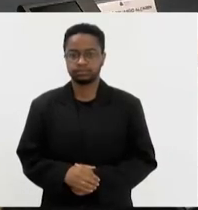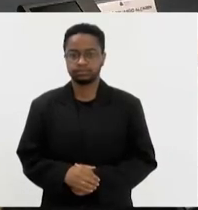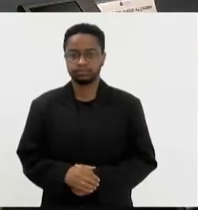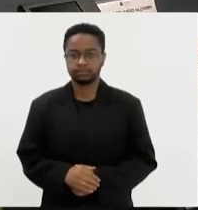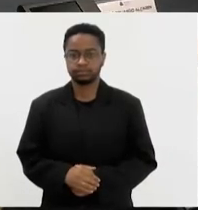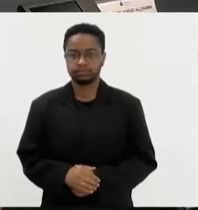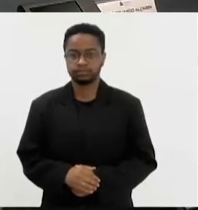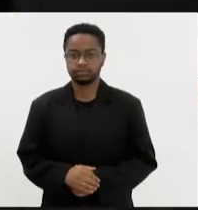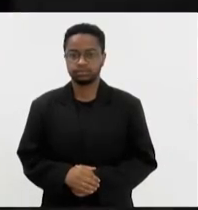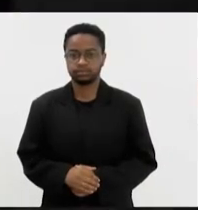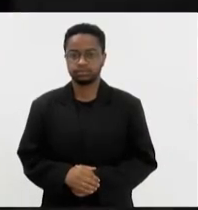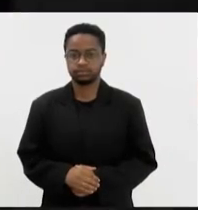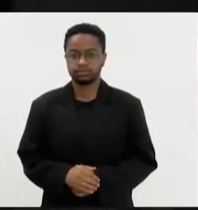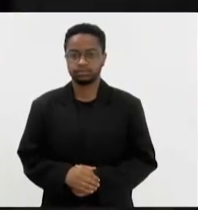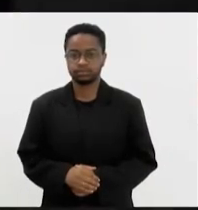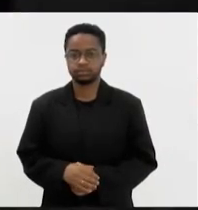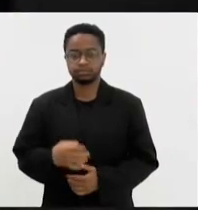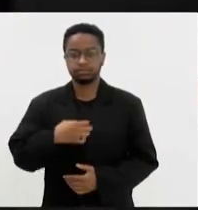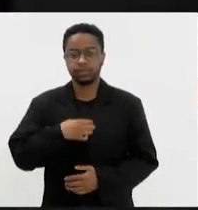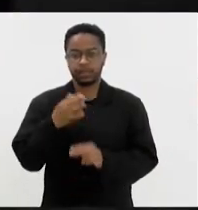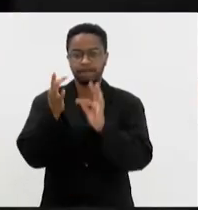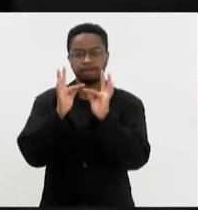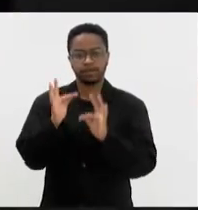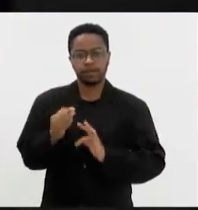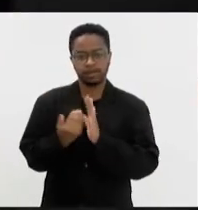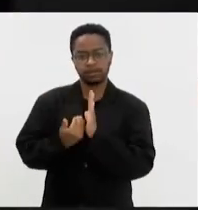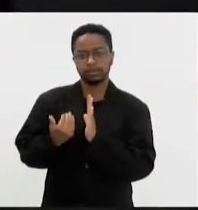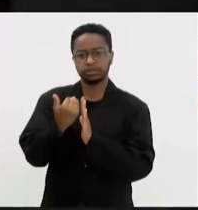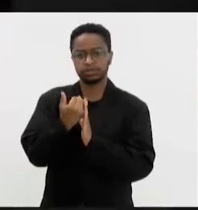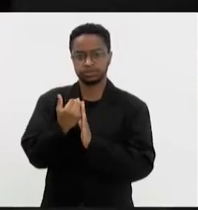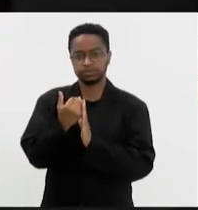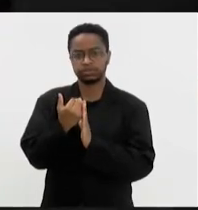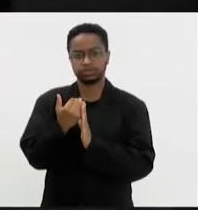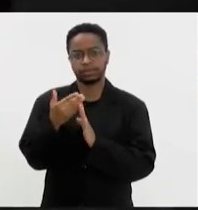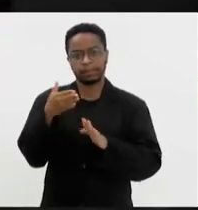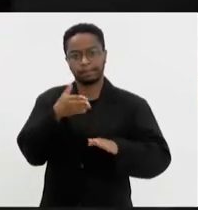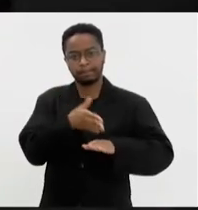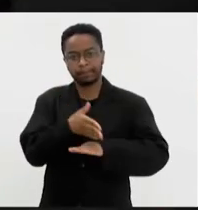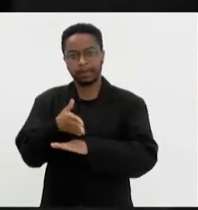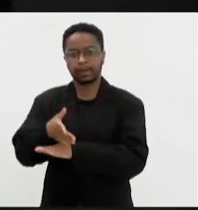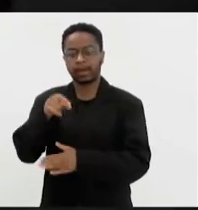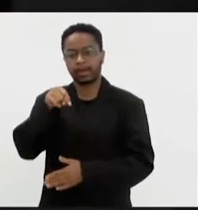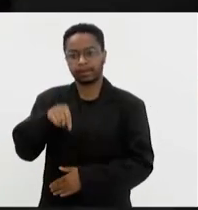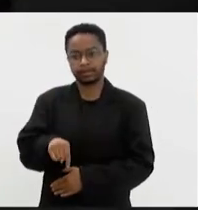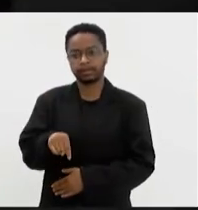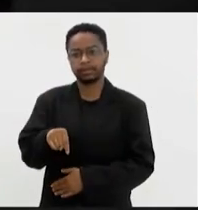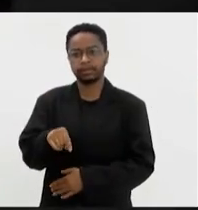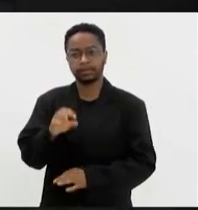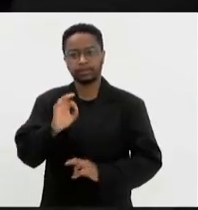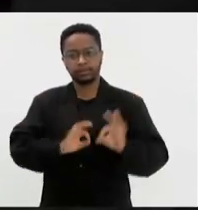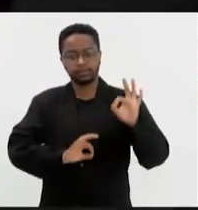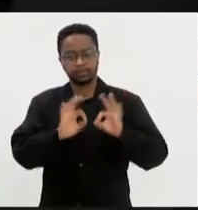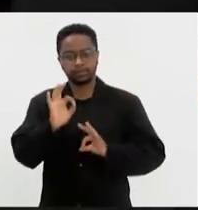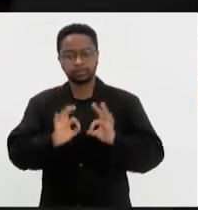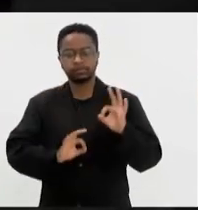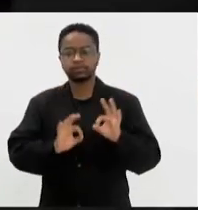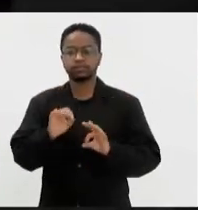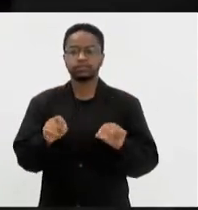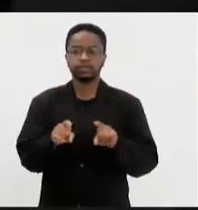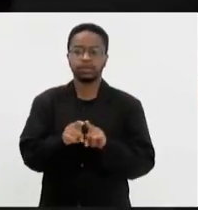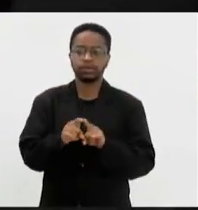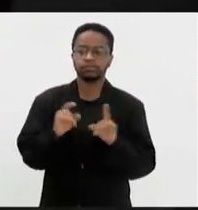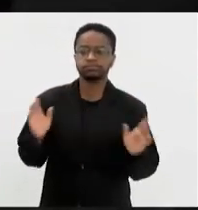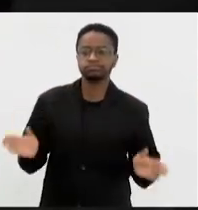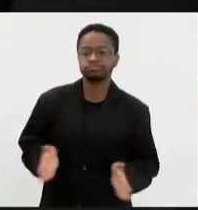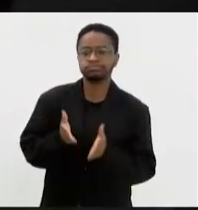eh muito é uma felicidade muito grande participar da organização e promover